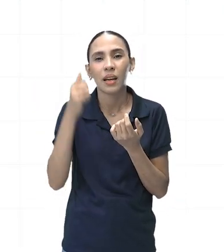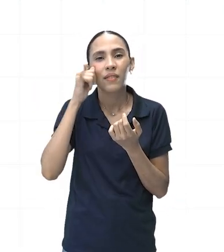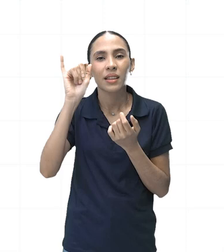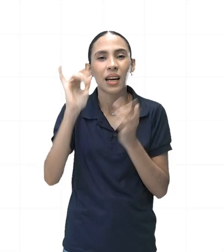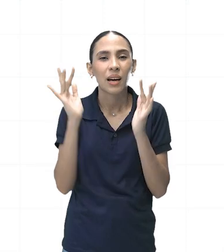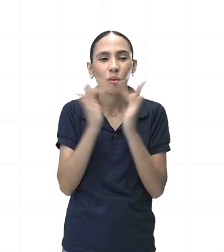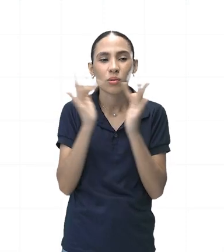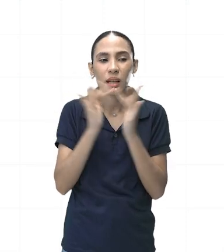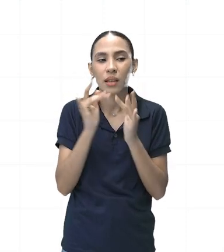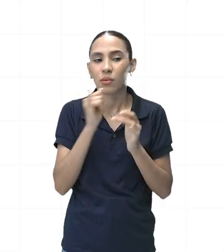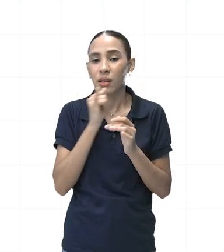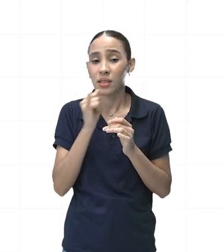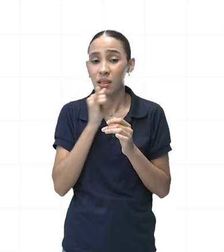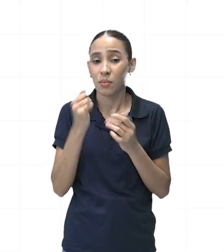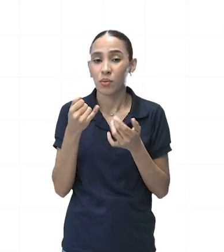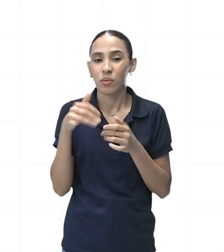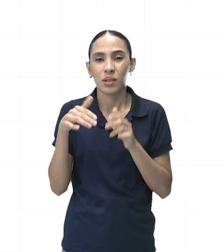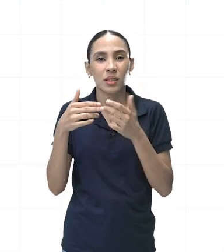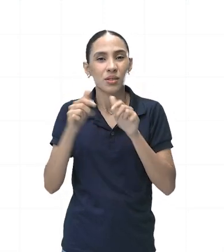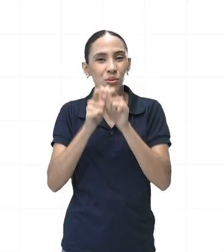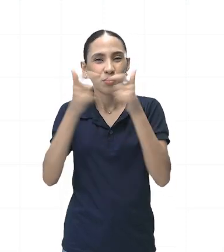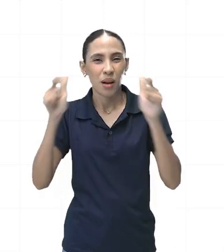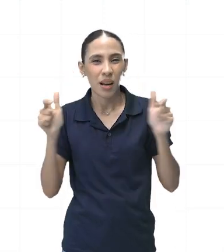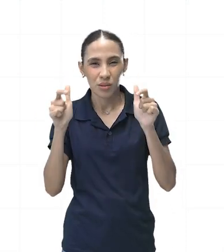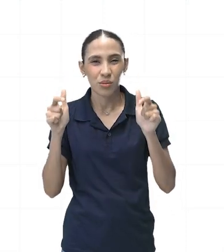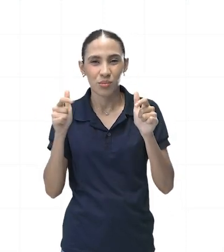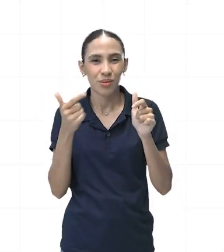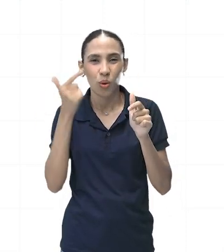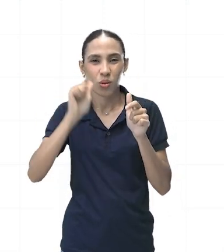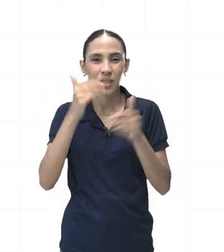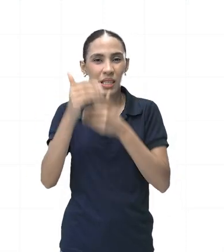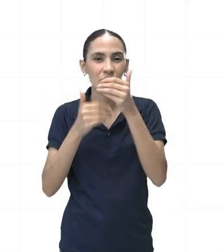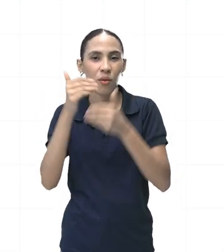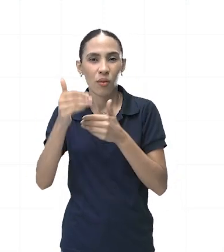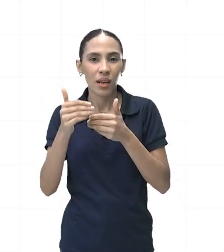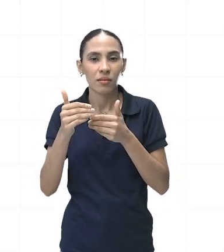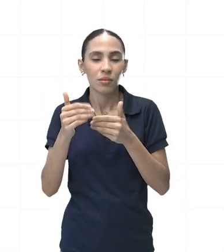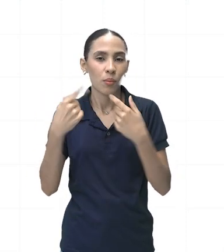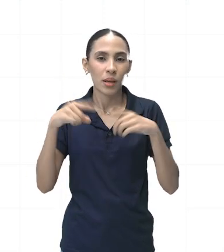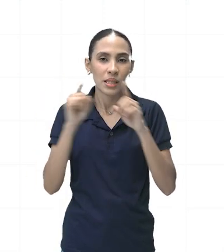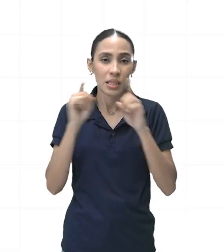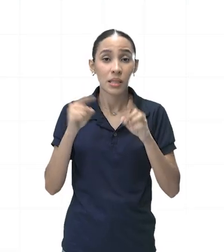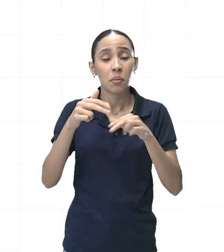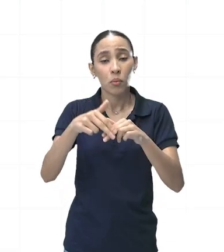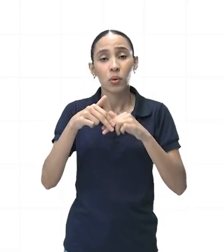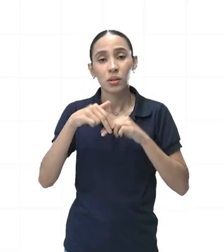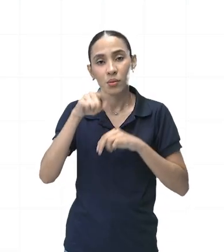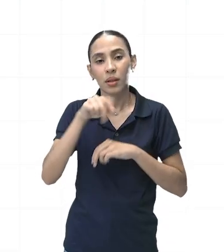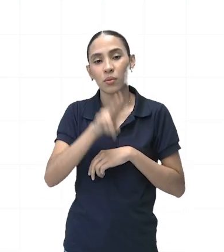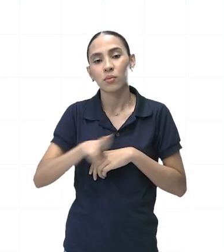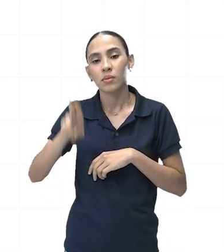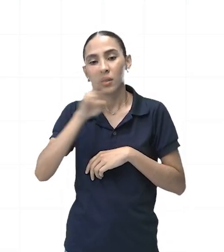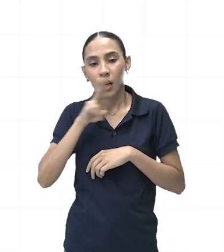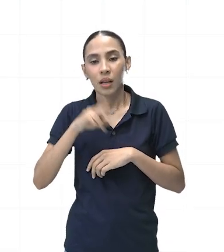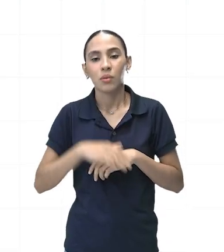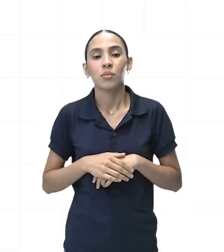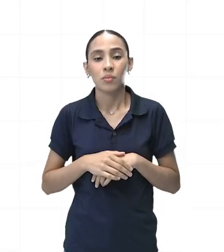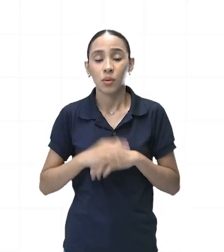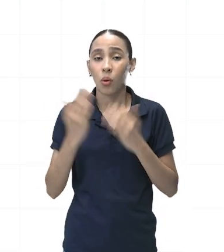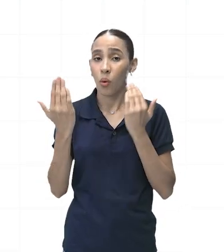não demanda esse espaço tão grande para se desenvolver. Então, por isso que ele é utilizado para